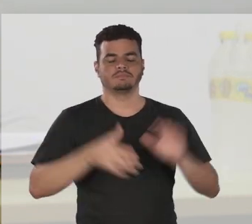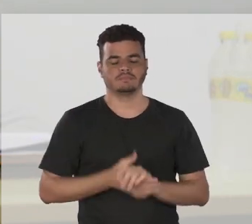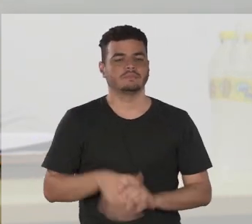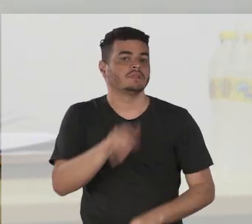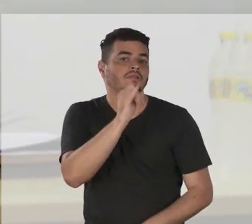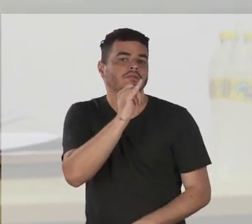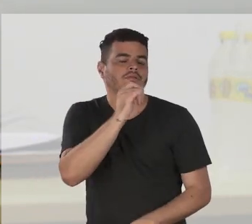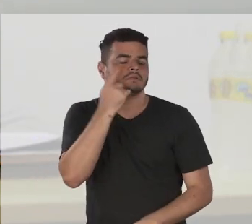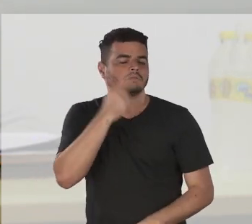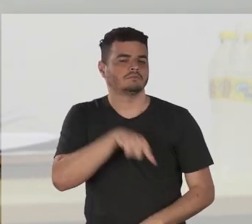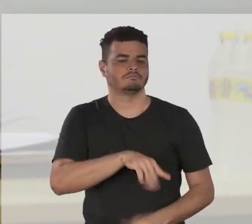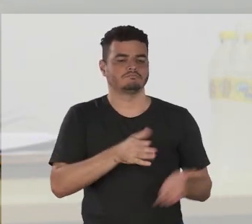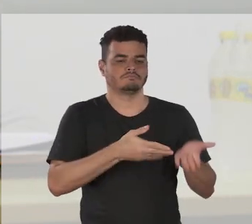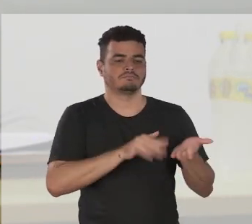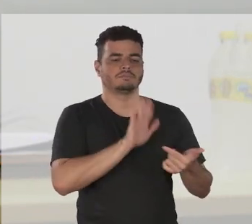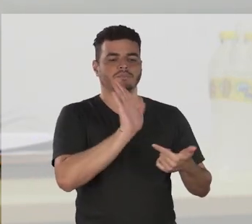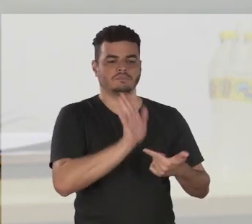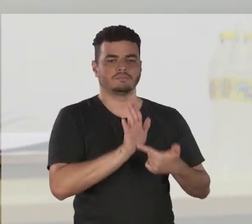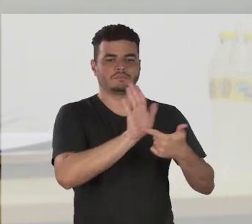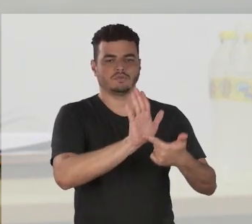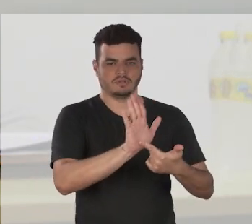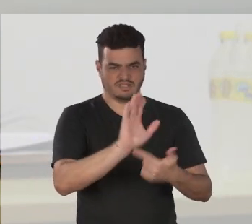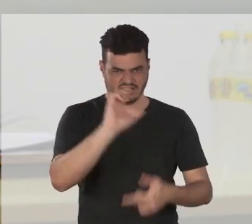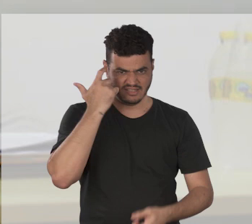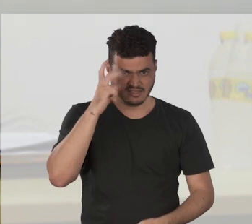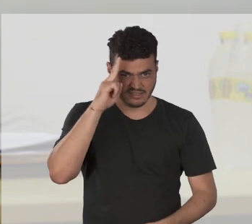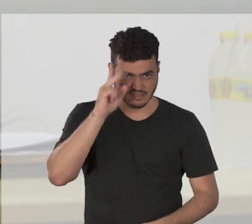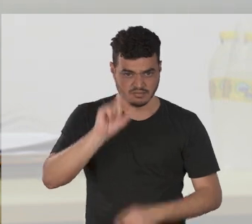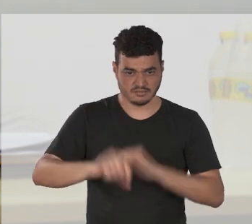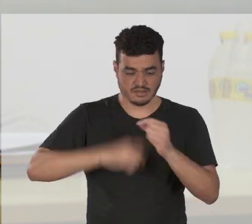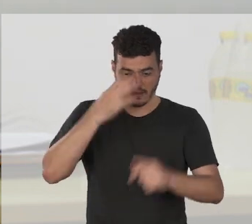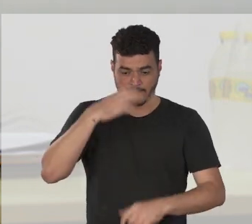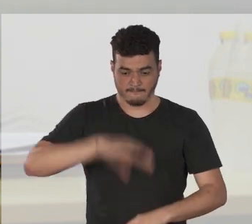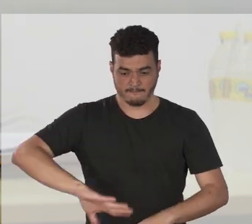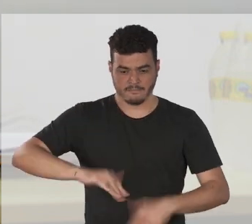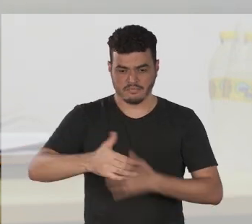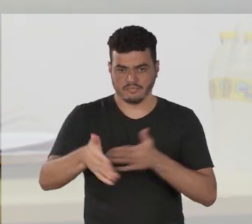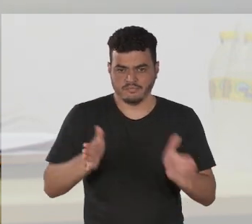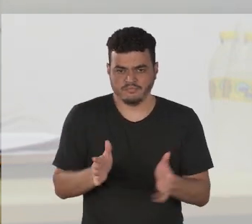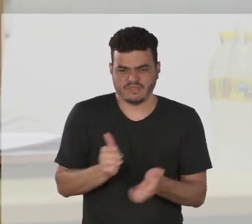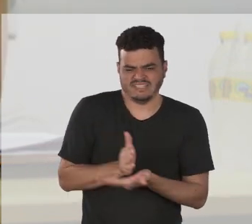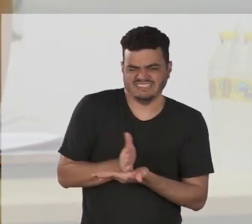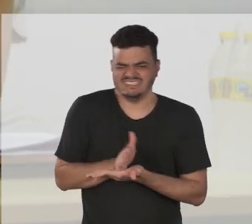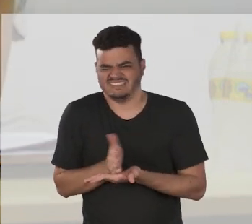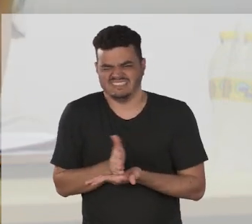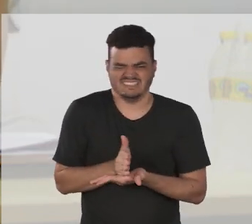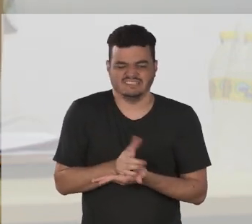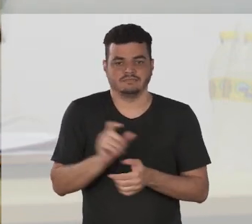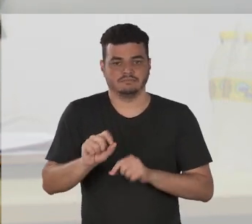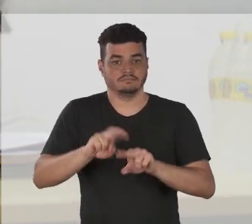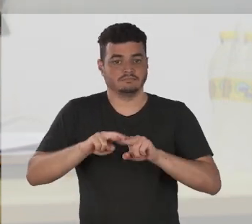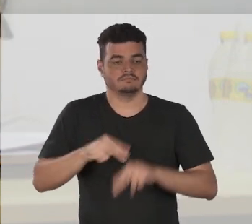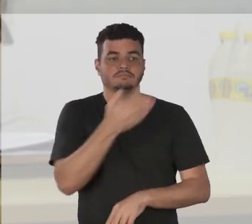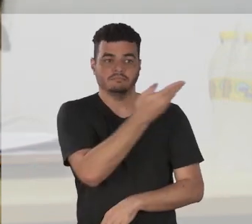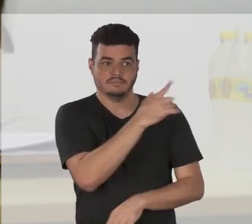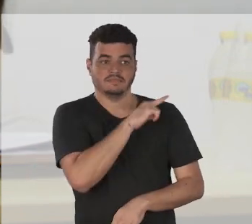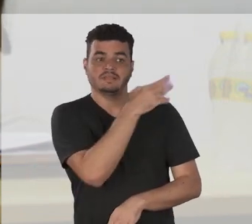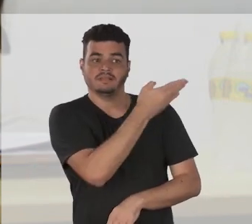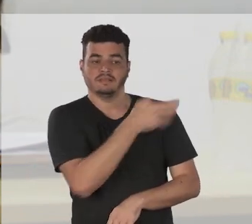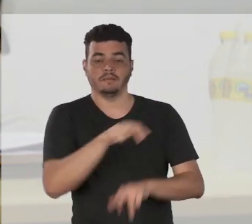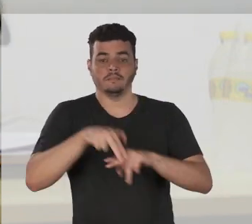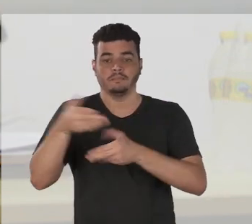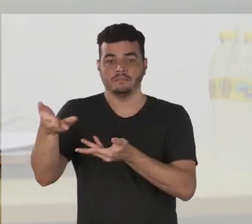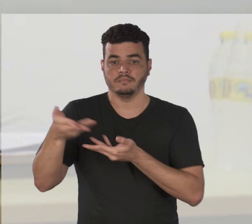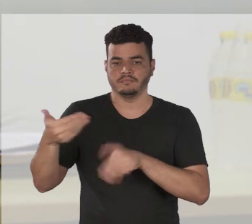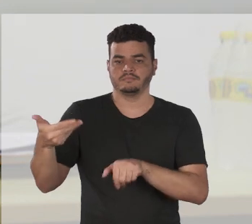Dão seus direitos de autor. E, por exemplo, esse livro que eu mencionei a vocês no princípio de um elefante, tem muito, né?